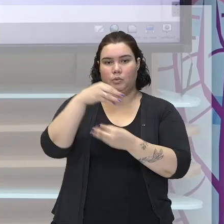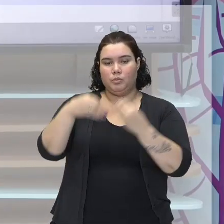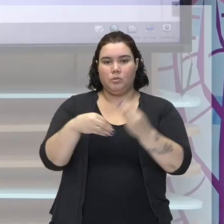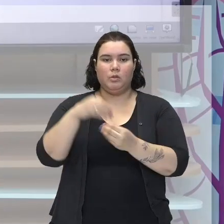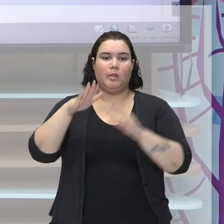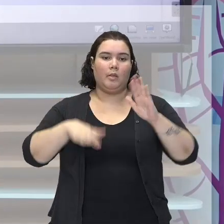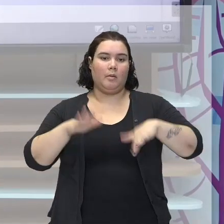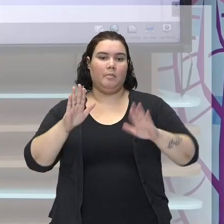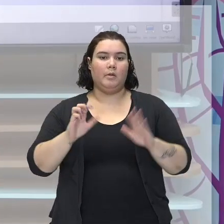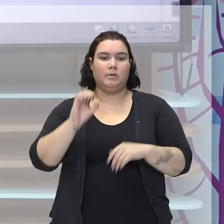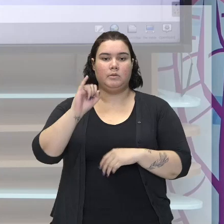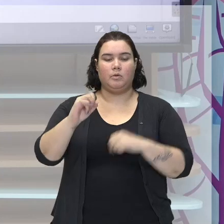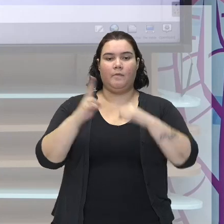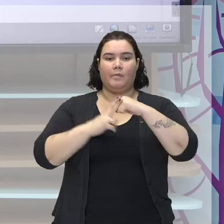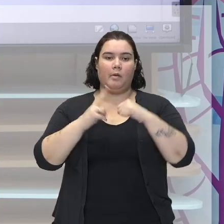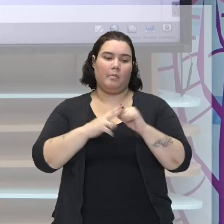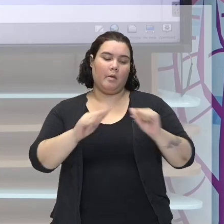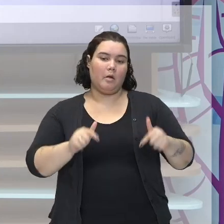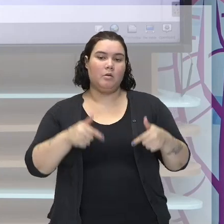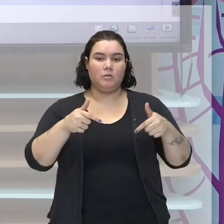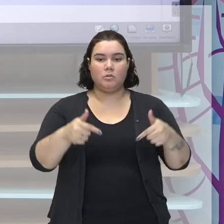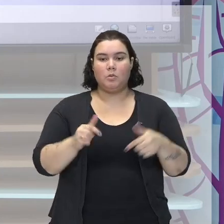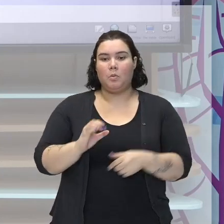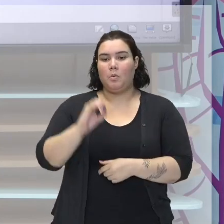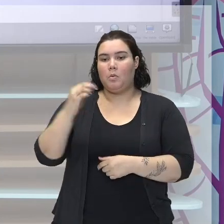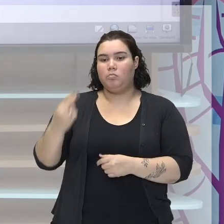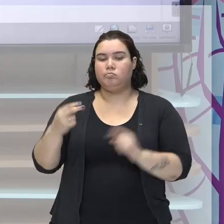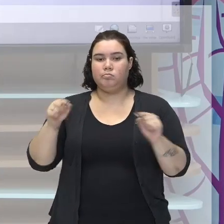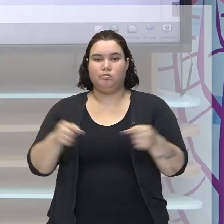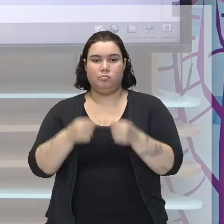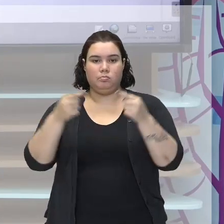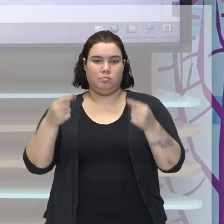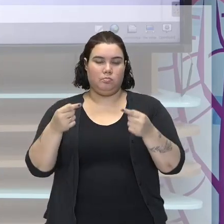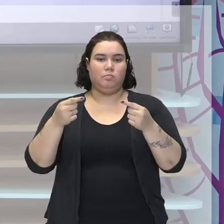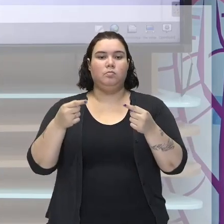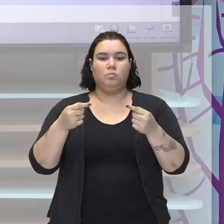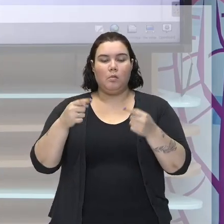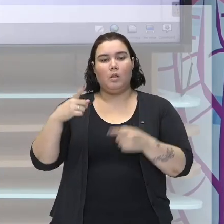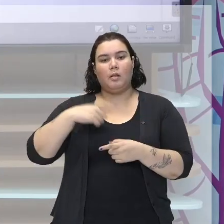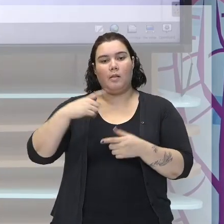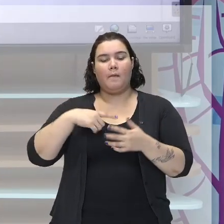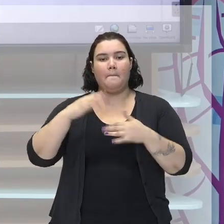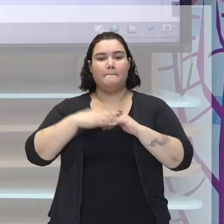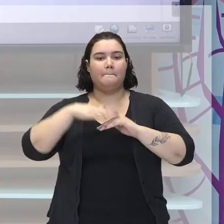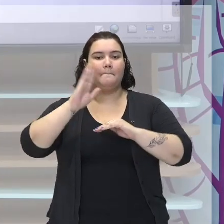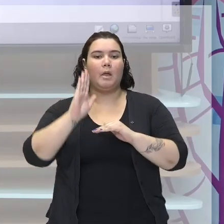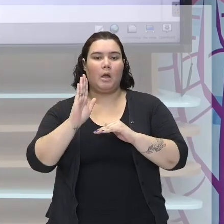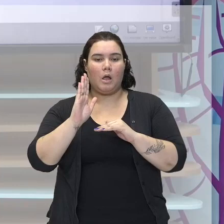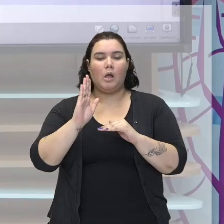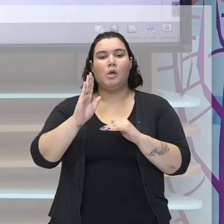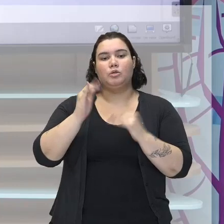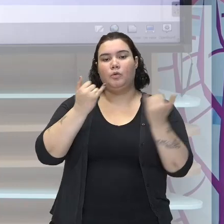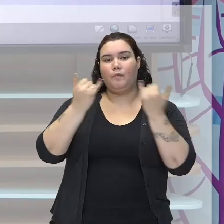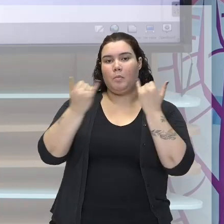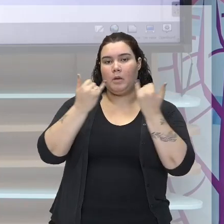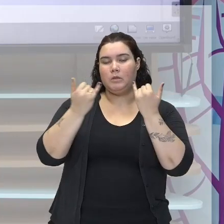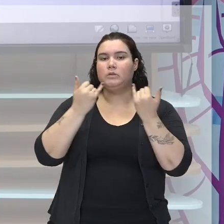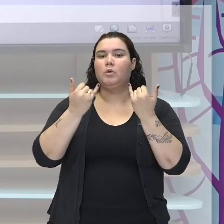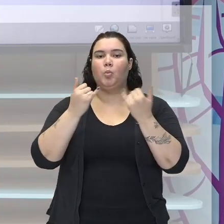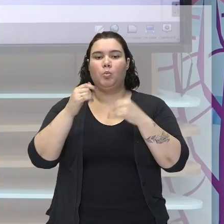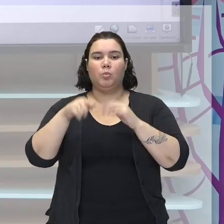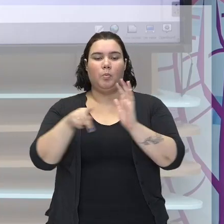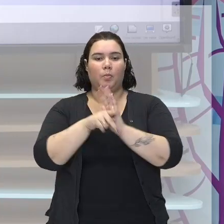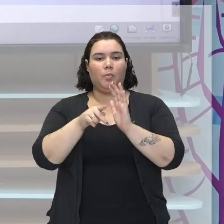eles são verbos de ação, se eles são verbos de ligação, ou se nós temos mais de uma informação explícita